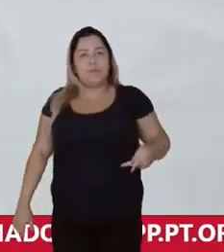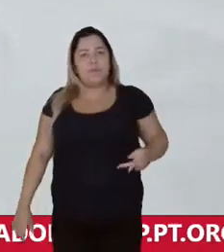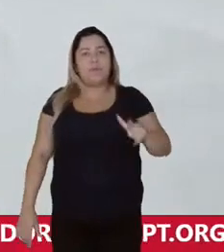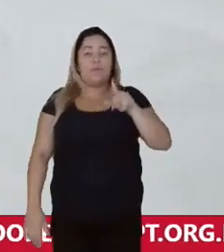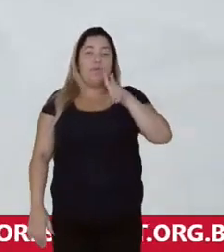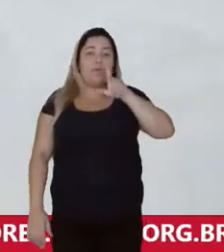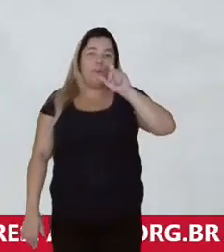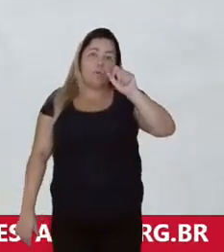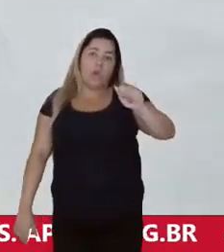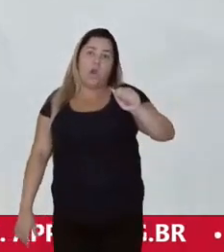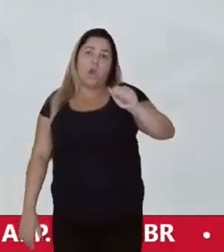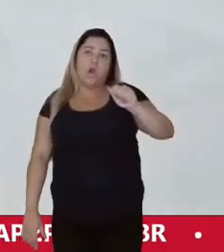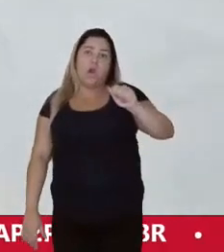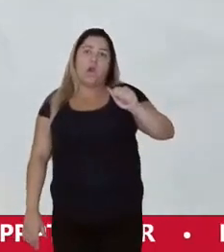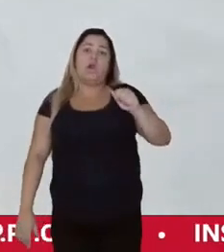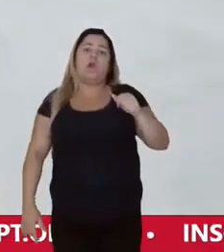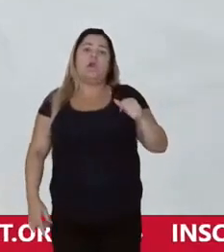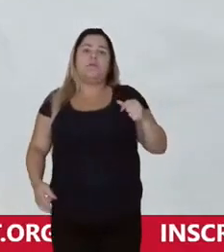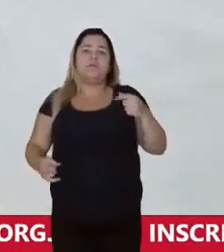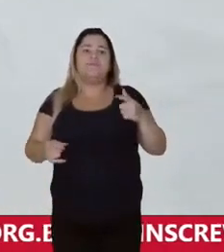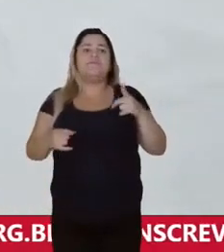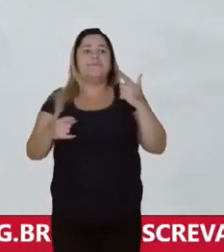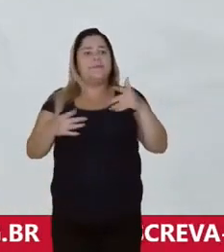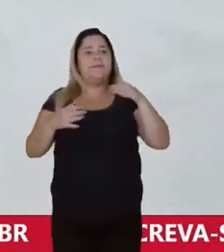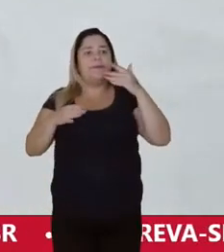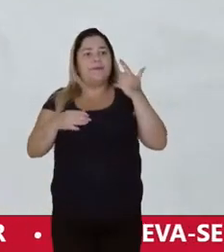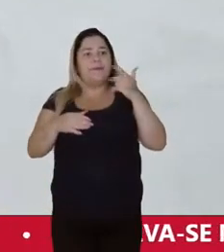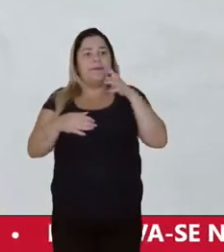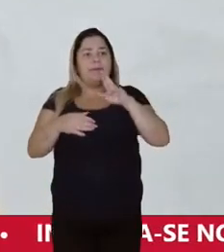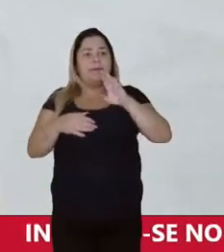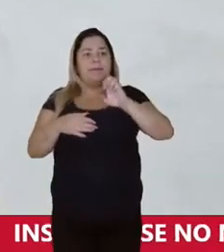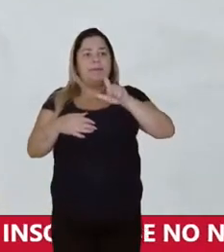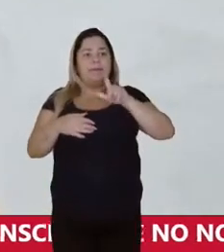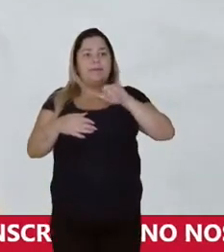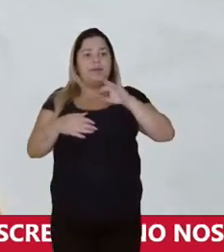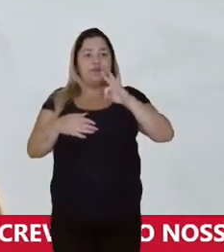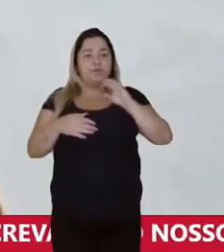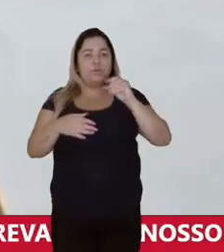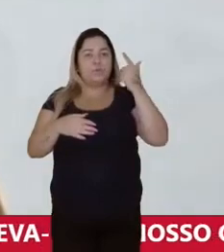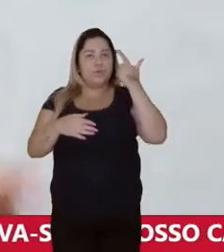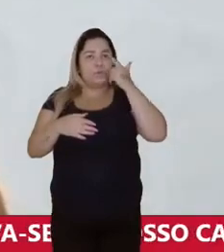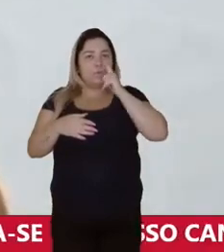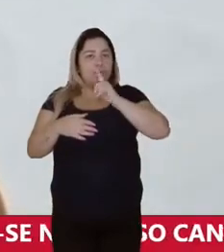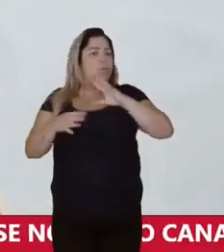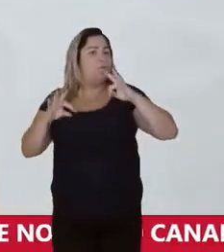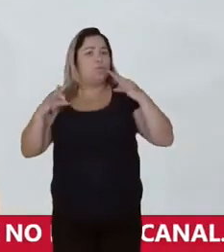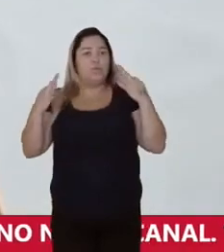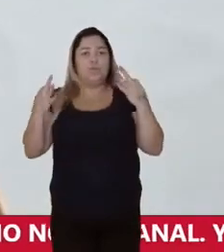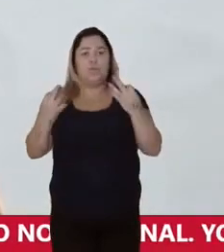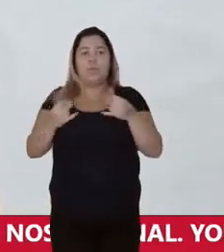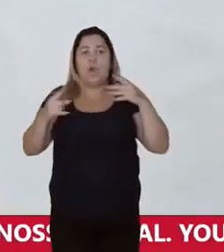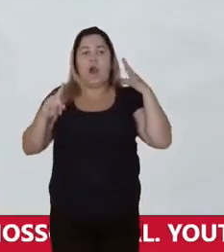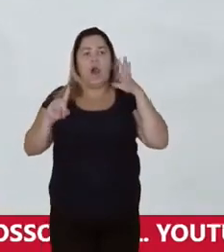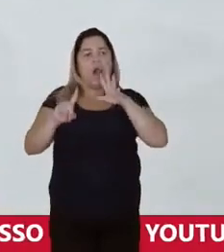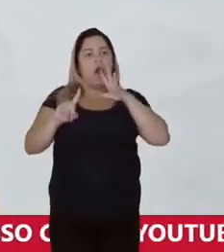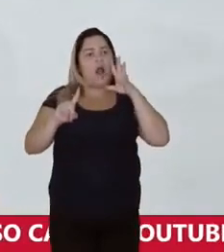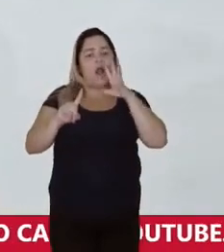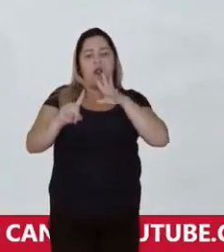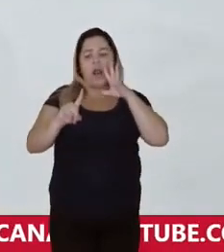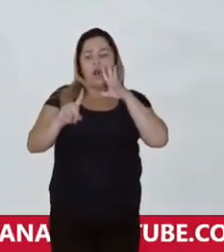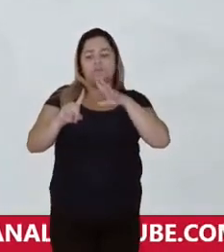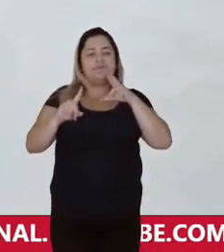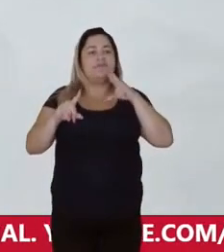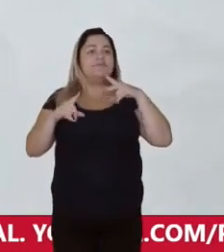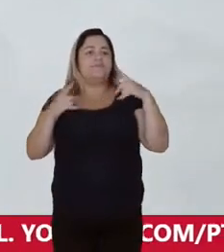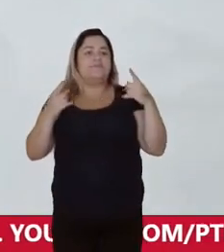inocência dele e a possibilidade dele disputar uma eleição de forma justa. E que todos aqueles que o perseguiram agora vão ter que